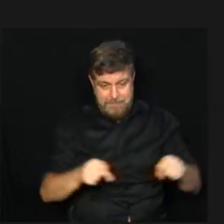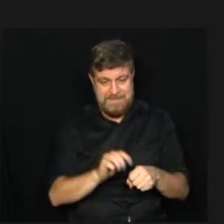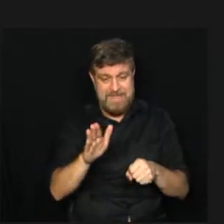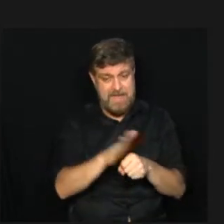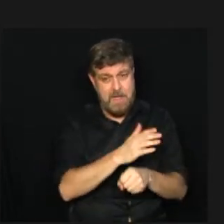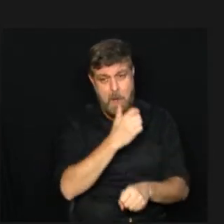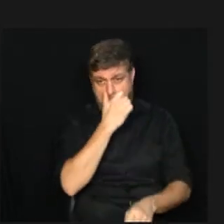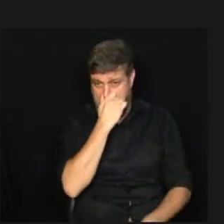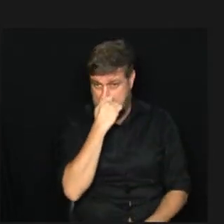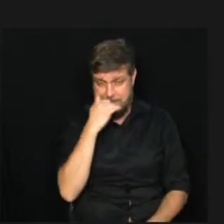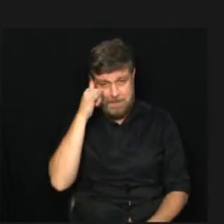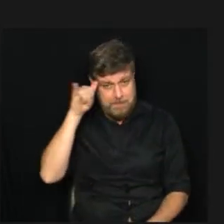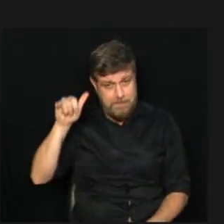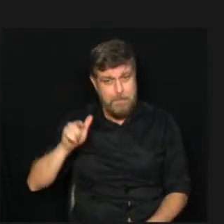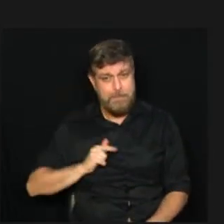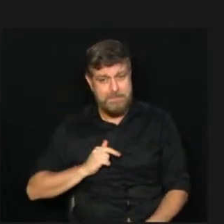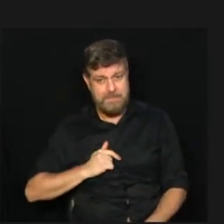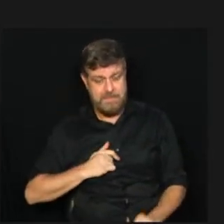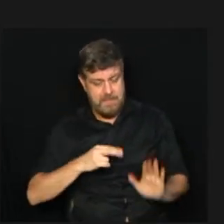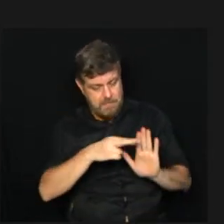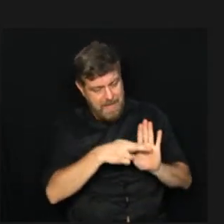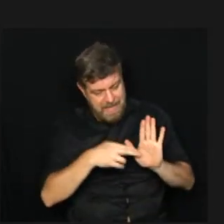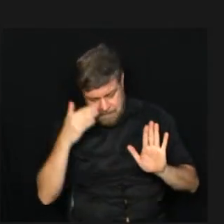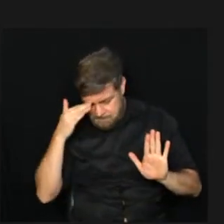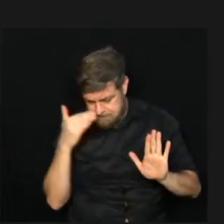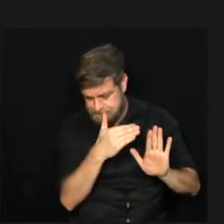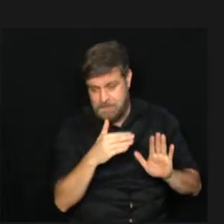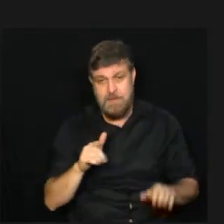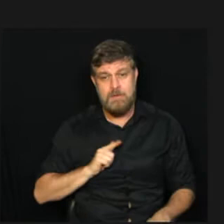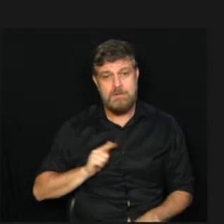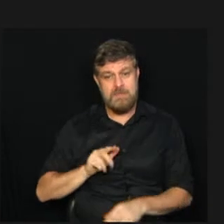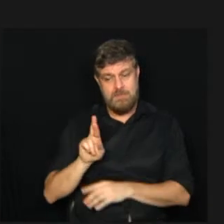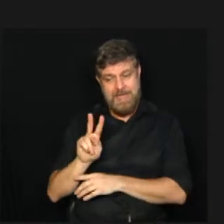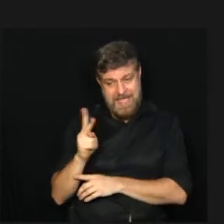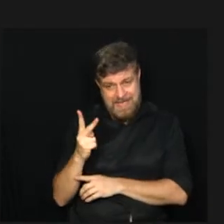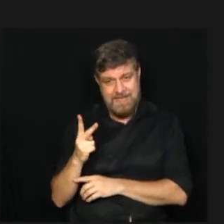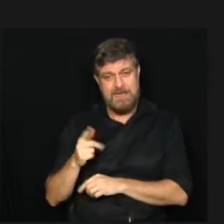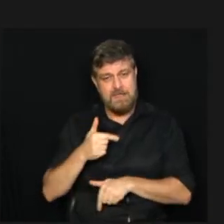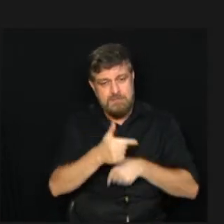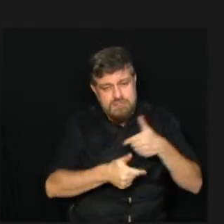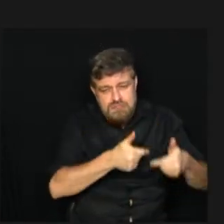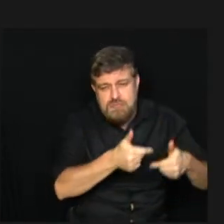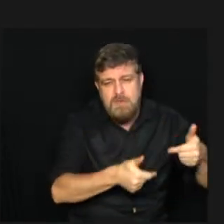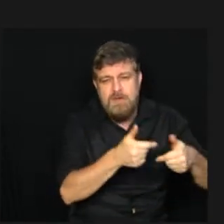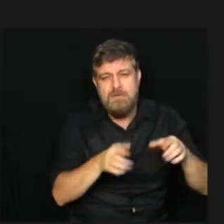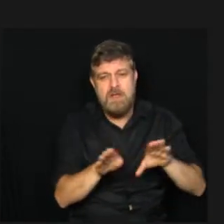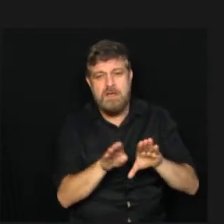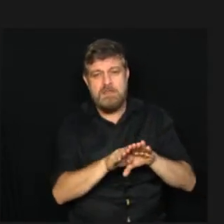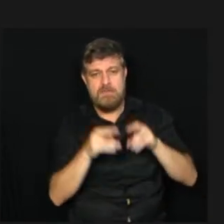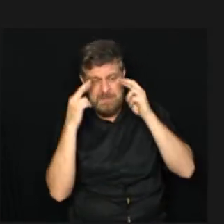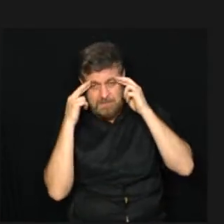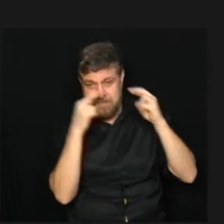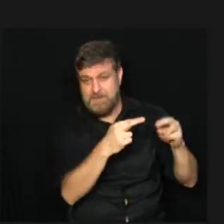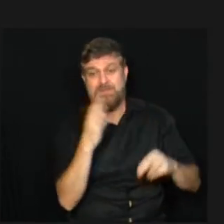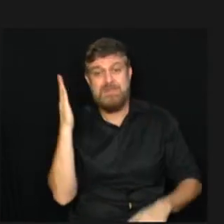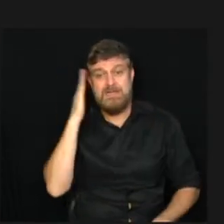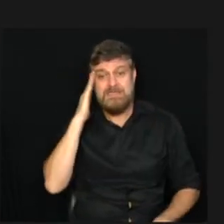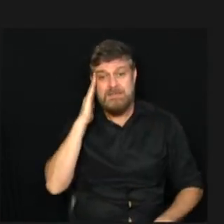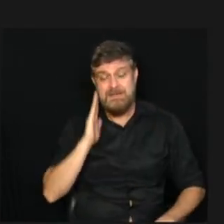a capacidade frente aos recursos humanos, respeitando, inclusive, a capacidade e as